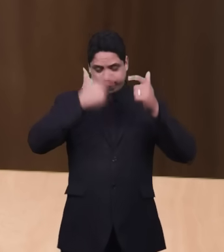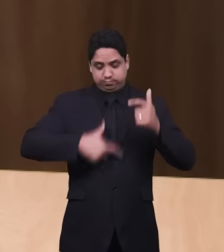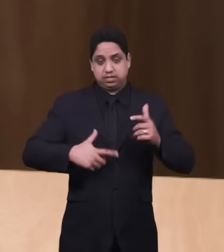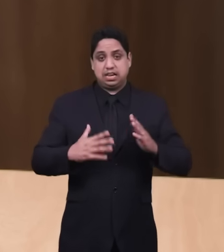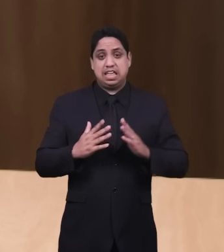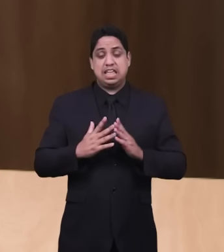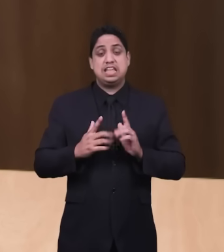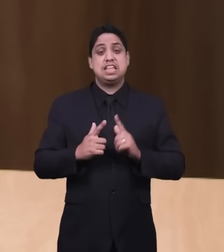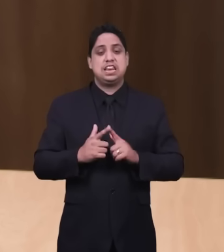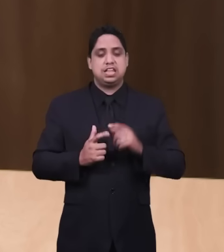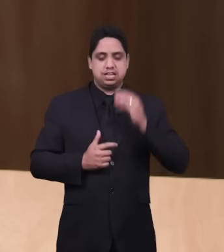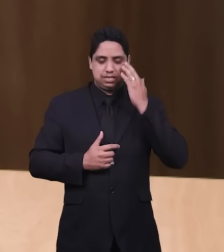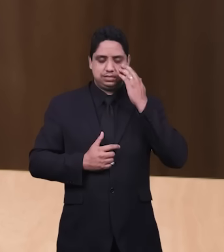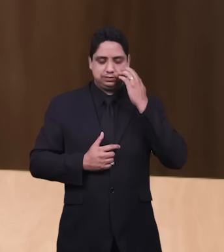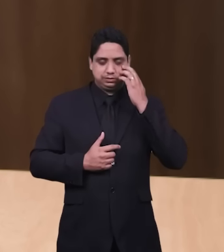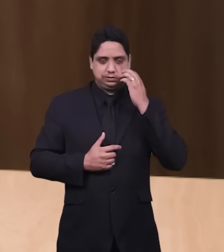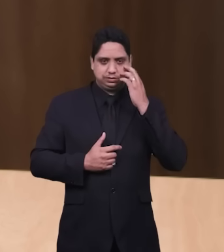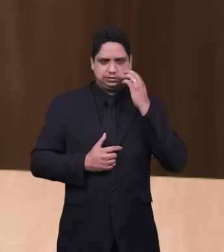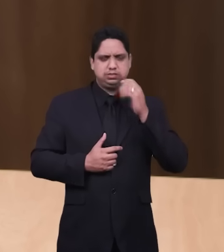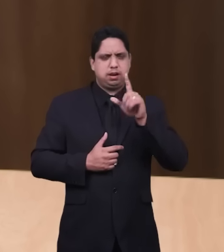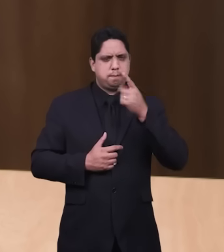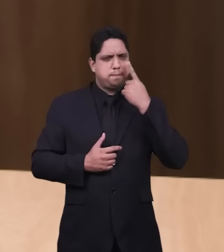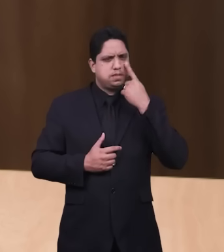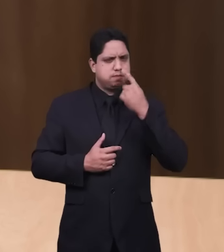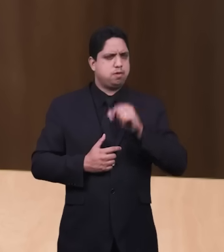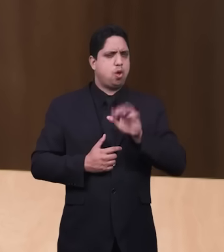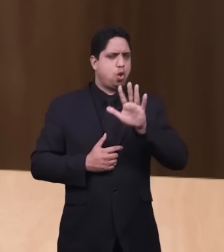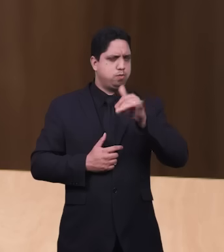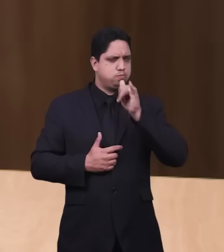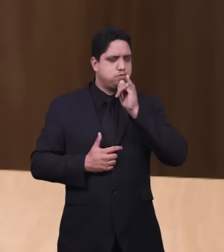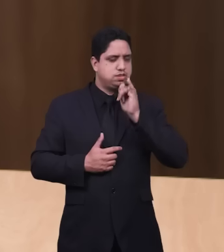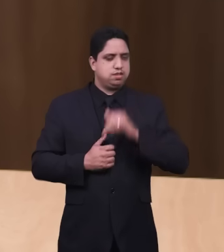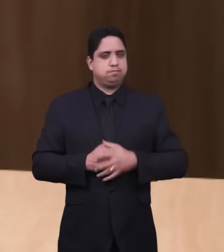isso? Por exemplo, na tentação,